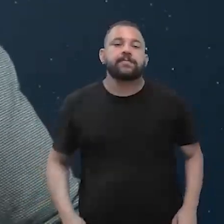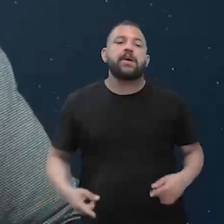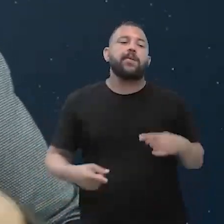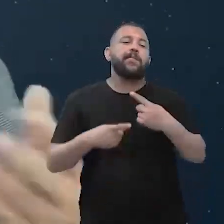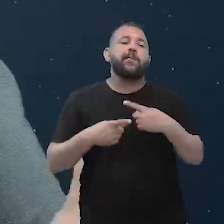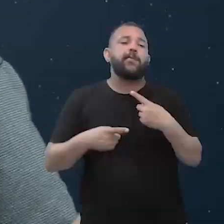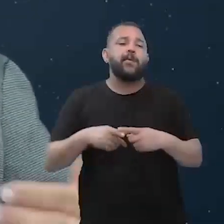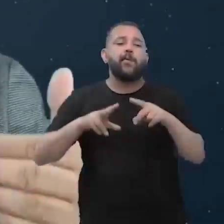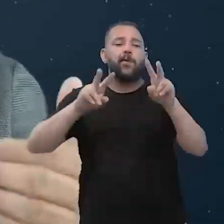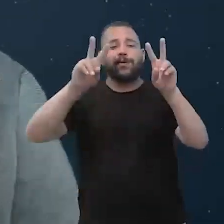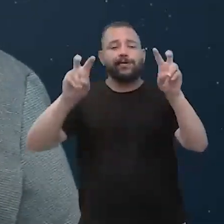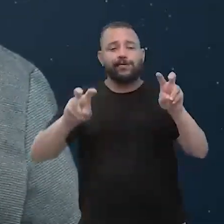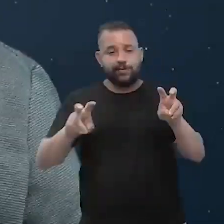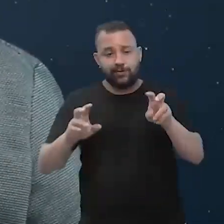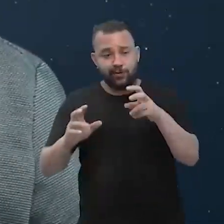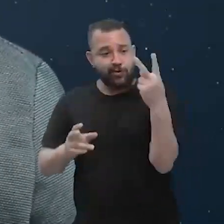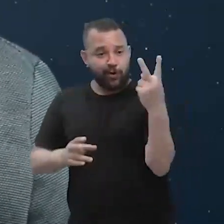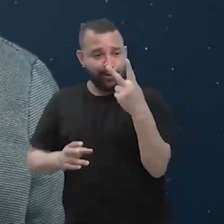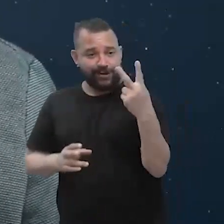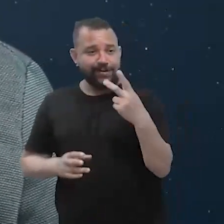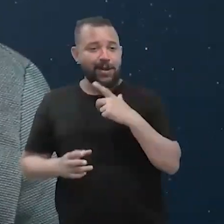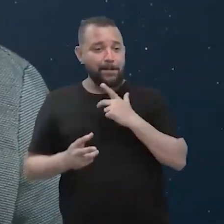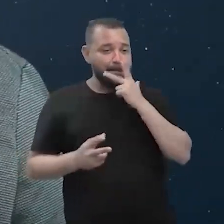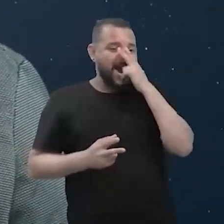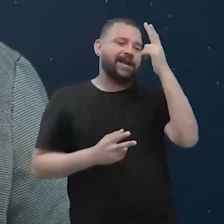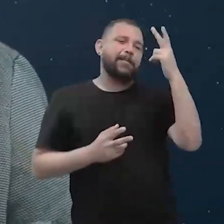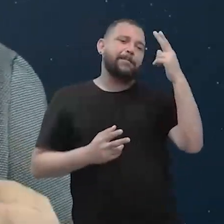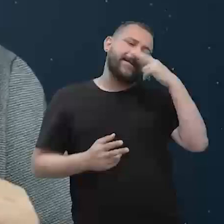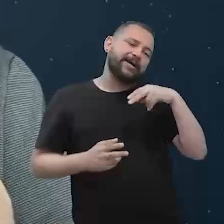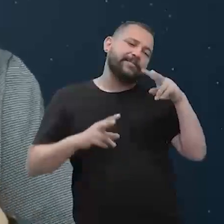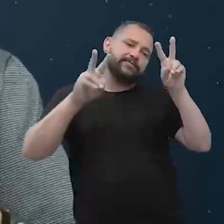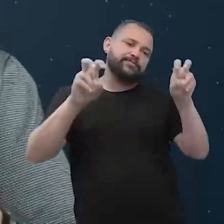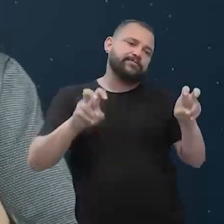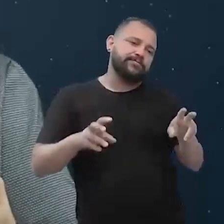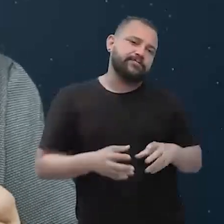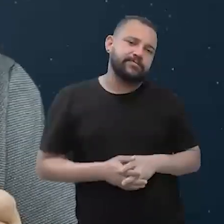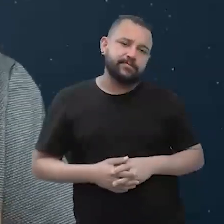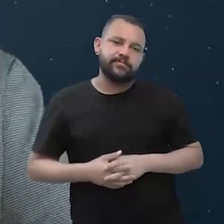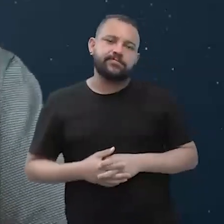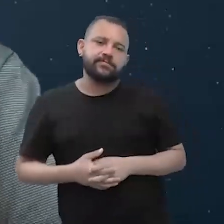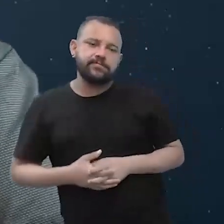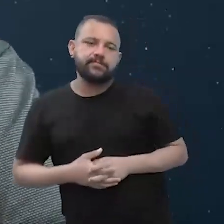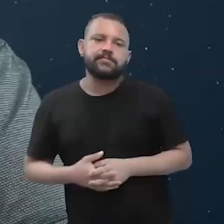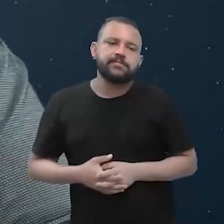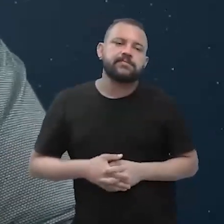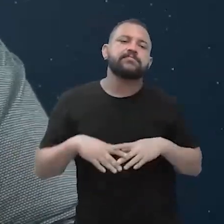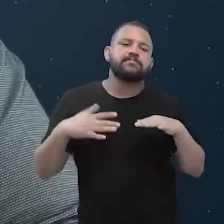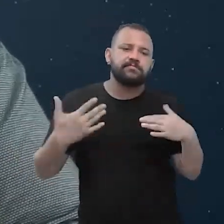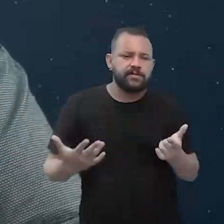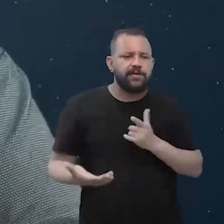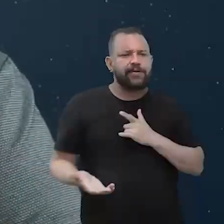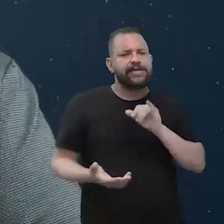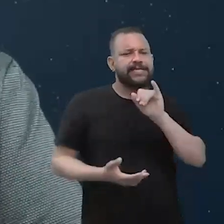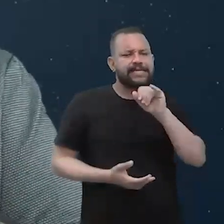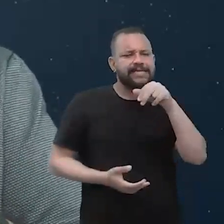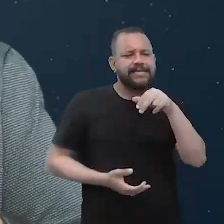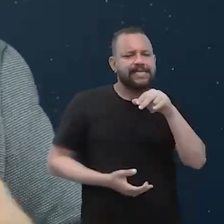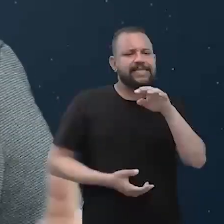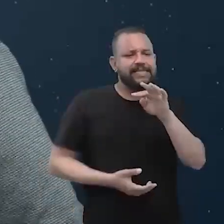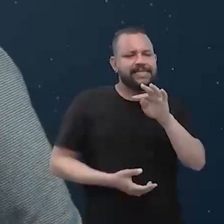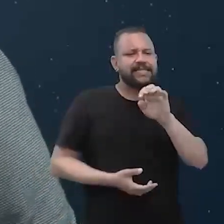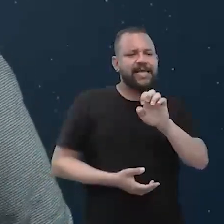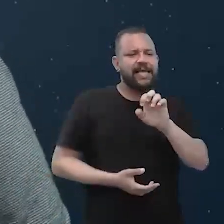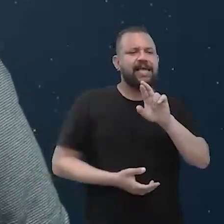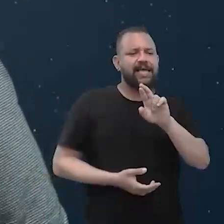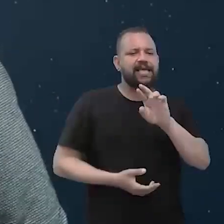abordado em um texto e no outro for o mesmo assunto. Ok? Então a intertextualidade é sempre a relação